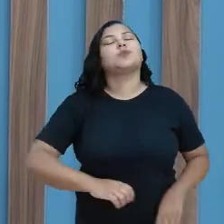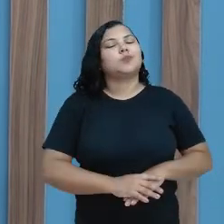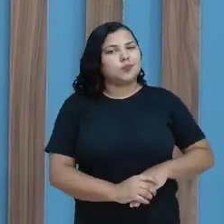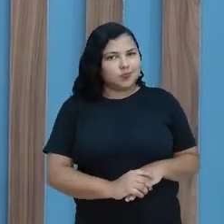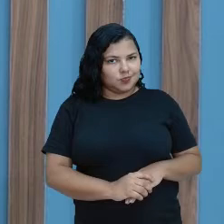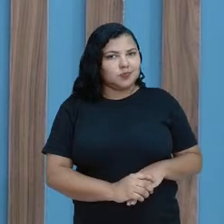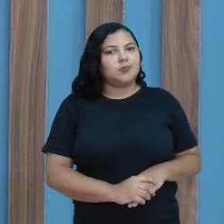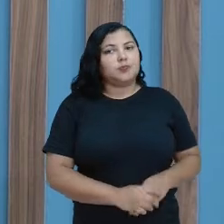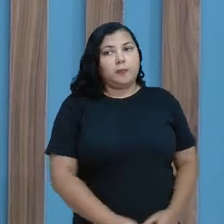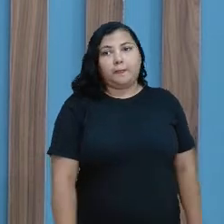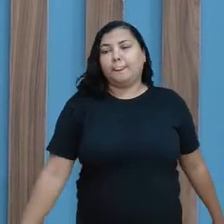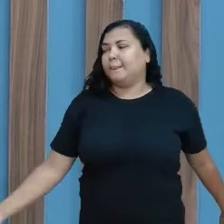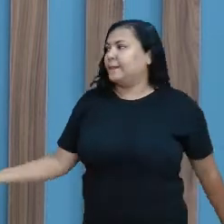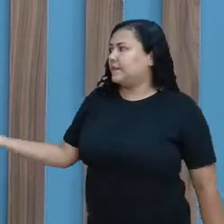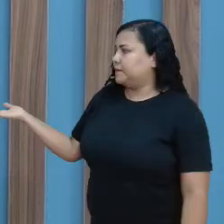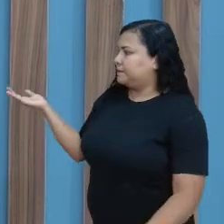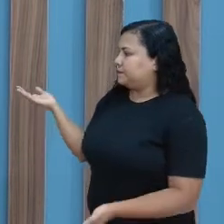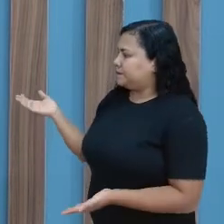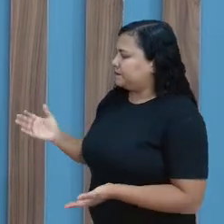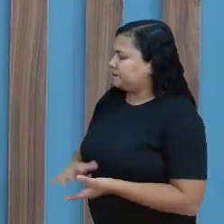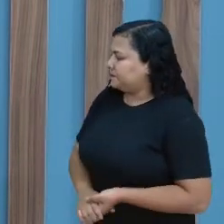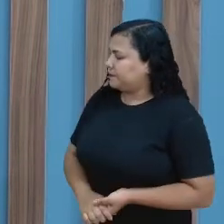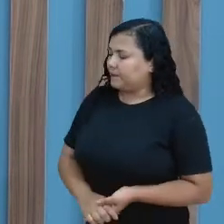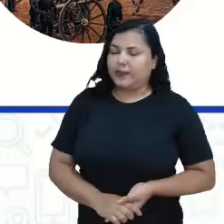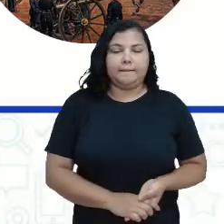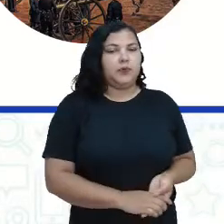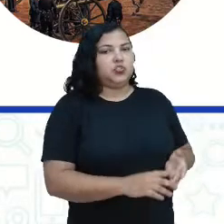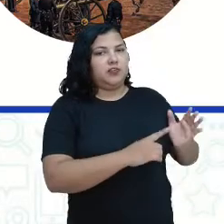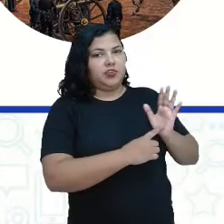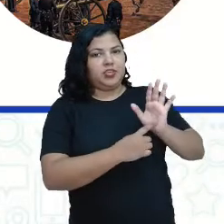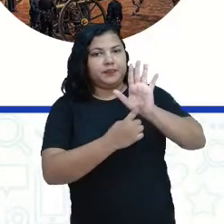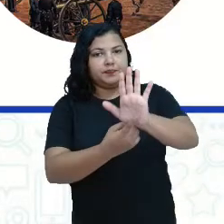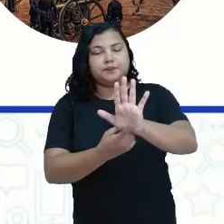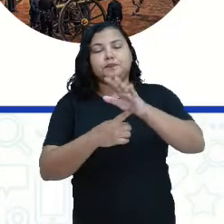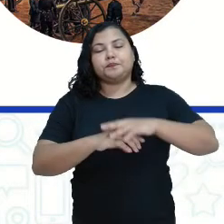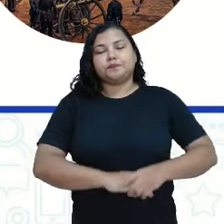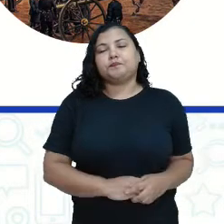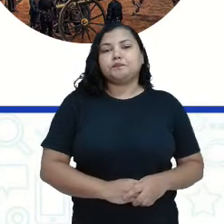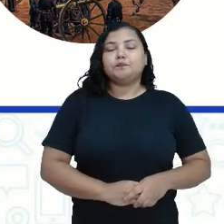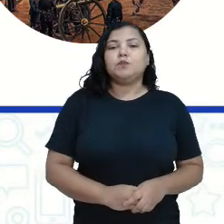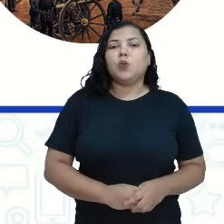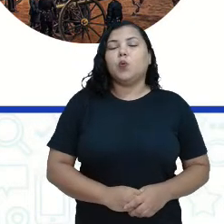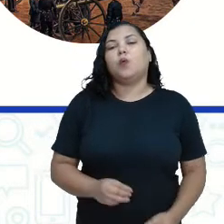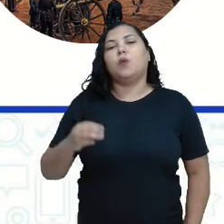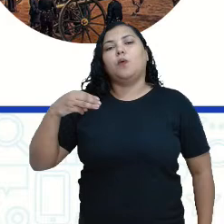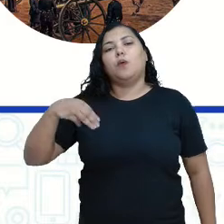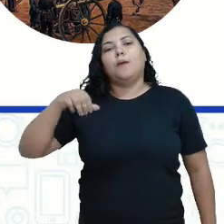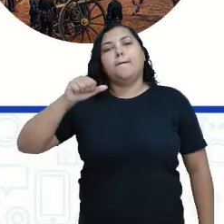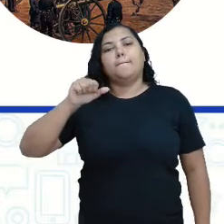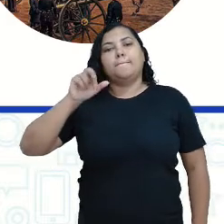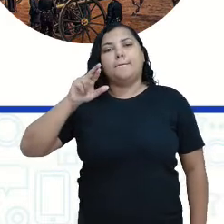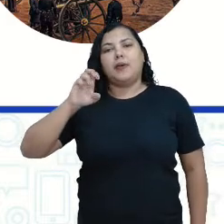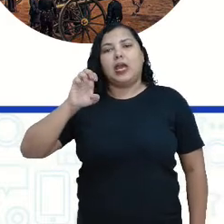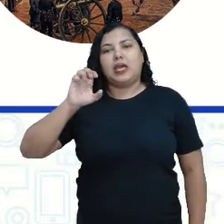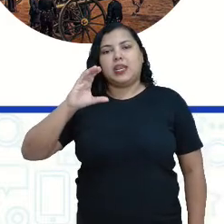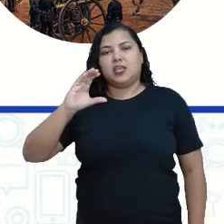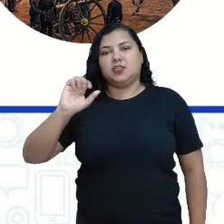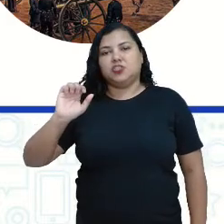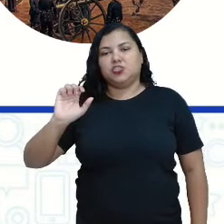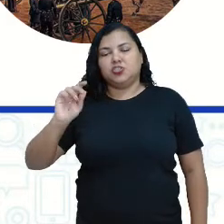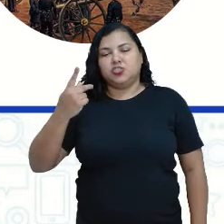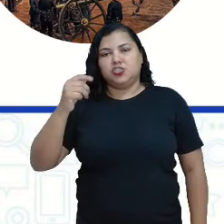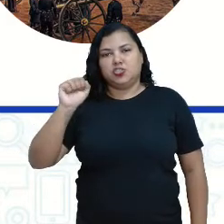Então, quando o professor coloca ali que lá o Marechal Deodoro da Fonseca, Benjamin Constant e outros, né, quando levanta o